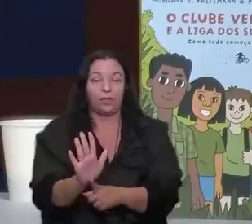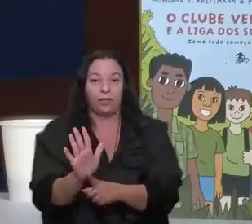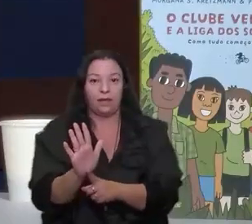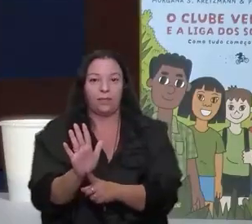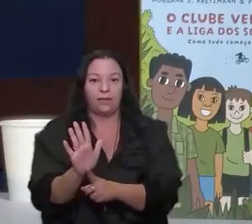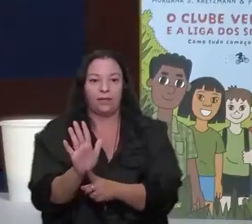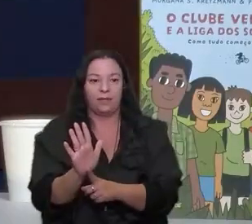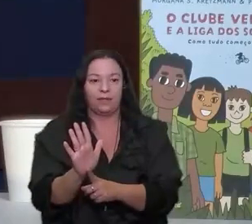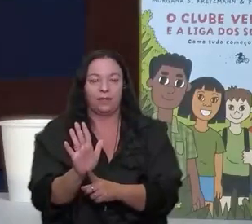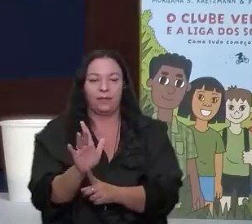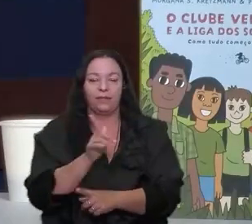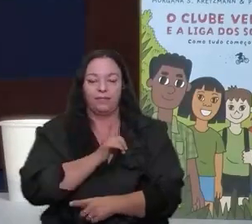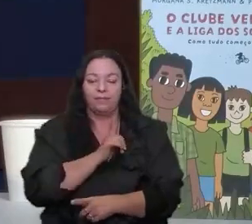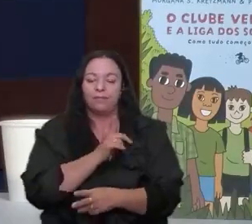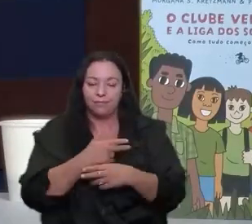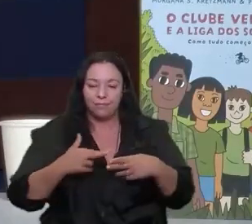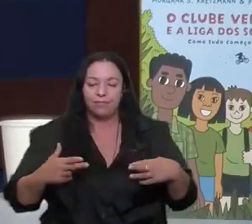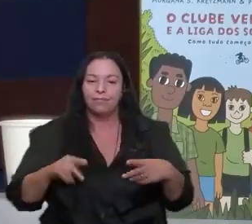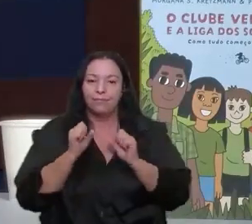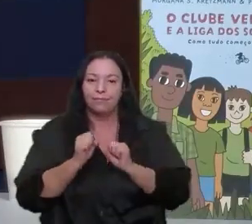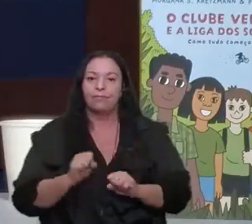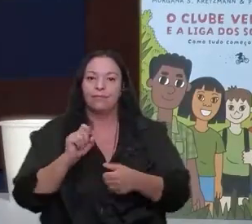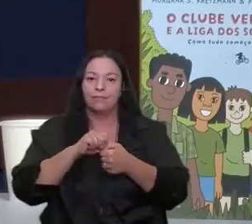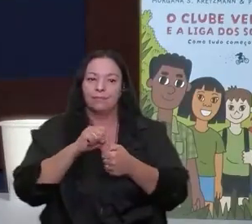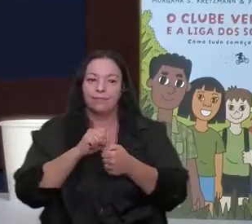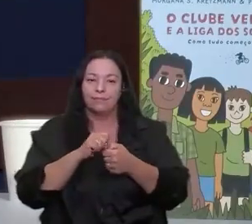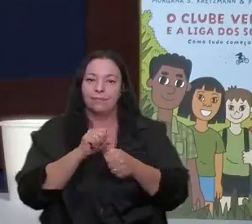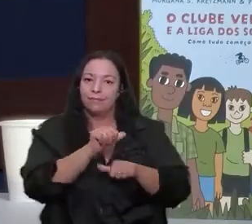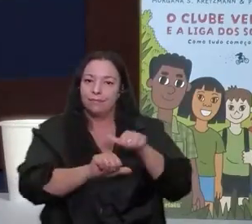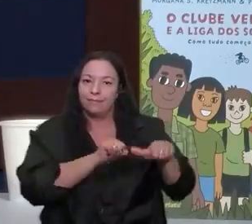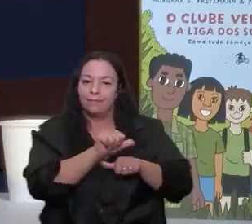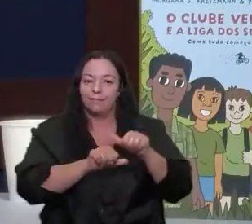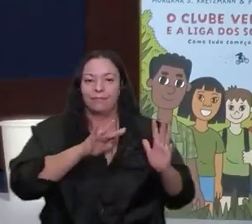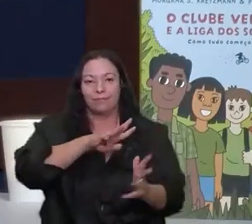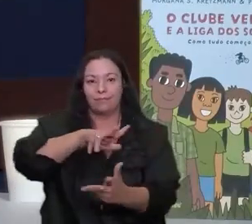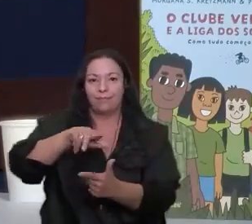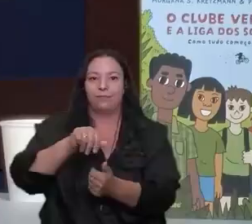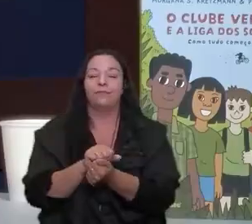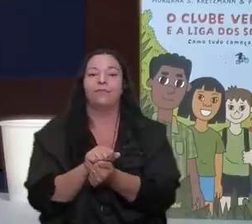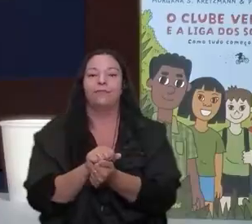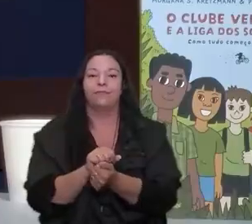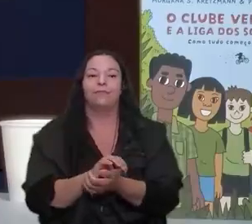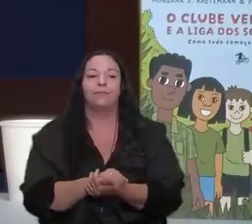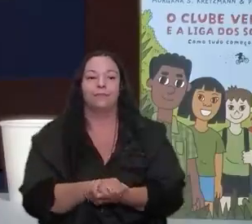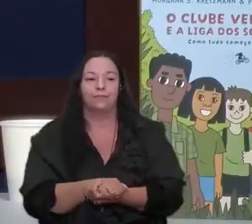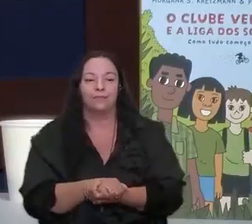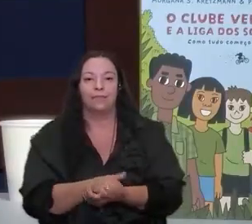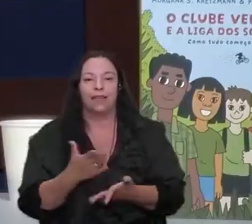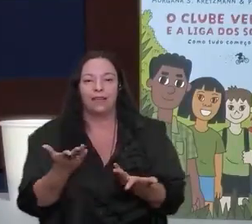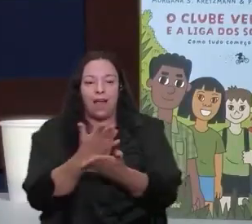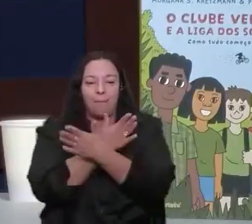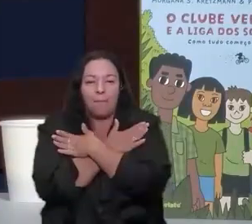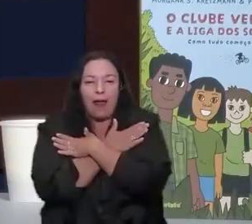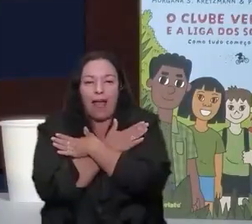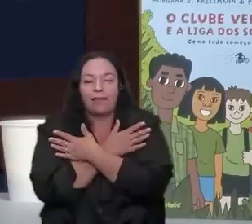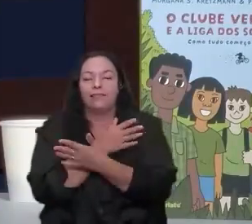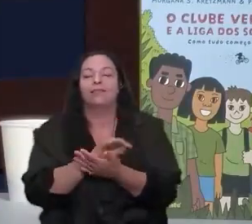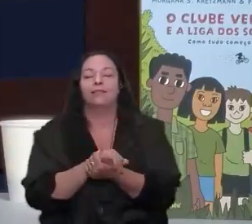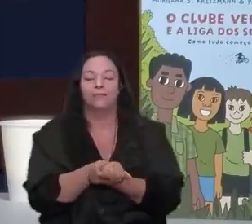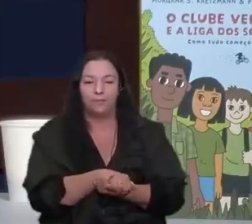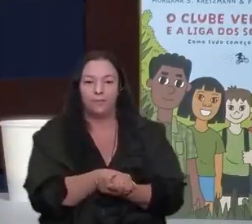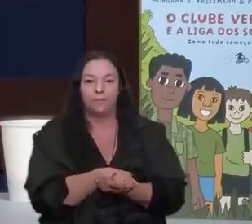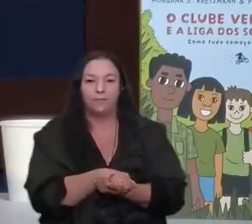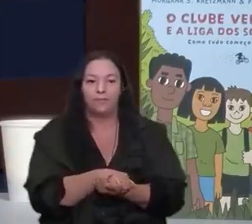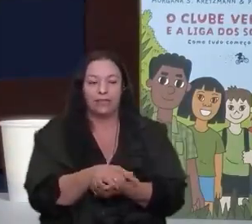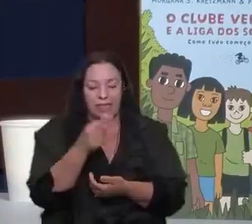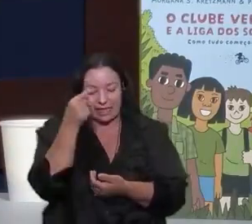eles que existem coisas que eles podem fazer para mudar o mundo e a realidade, né? E eles abraçam. Vocês não têm ideia